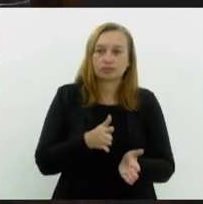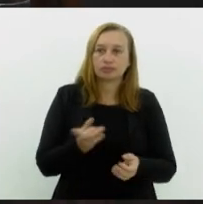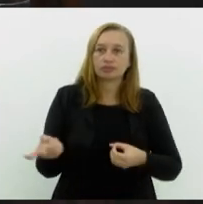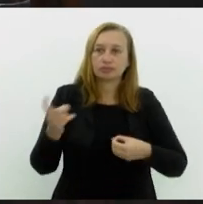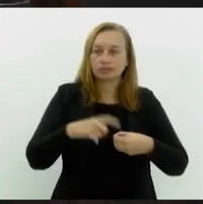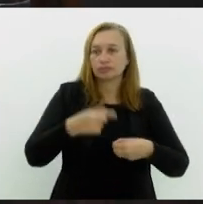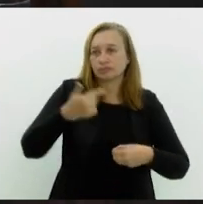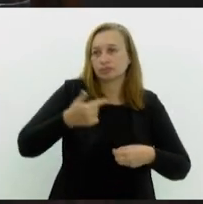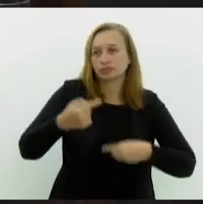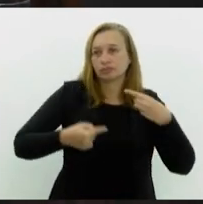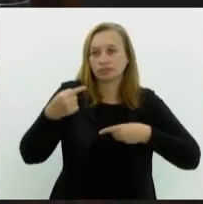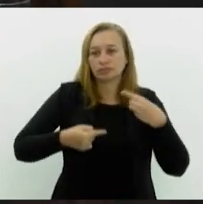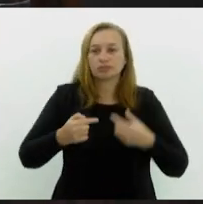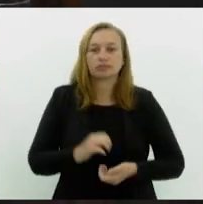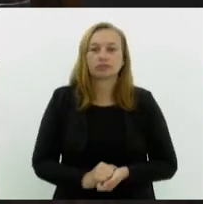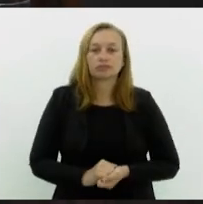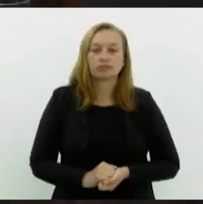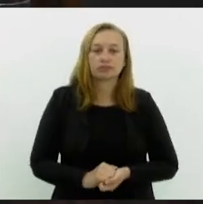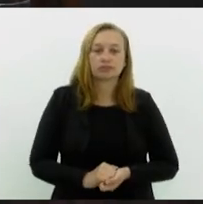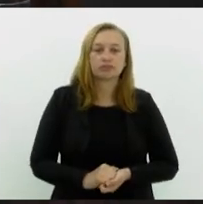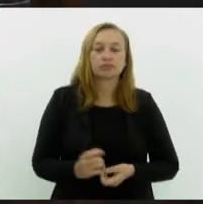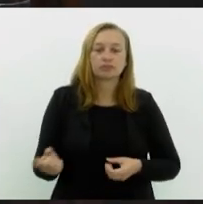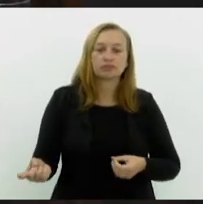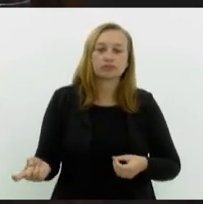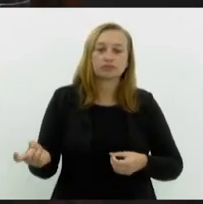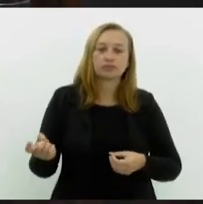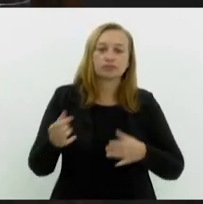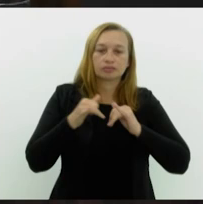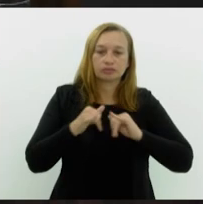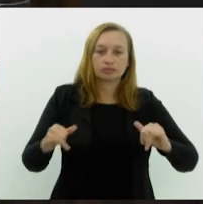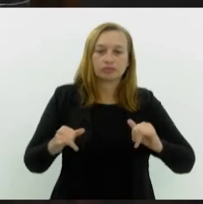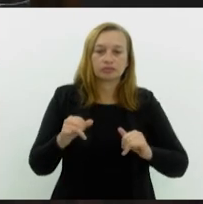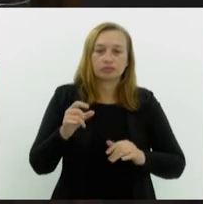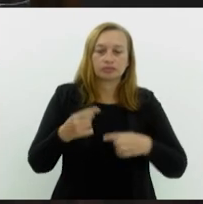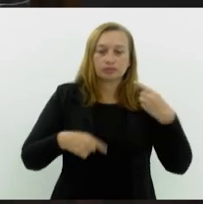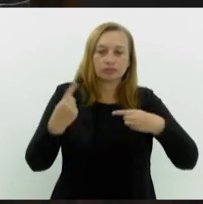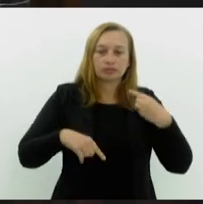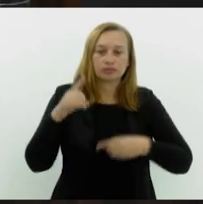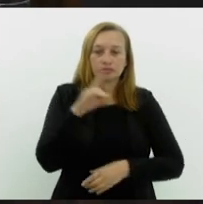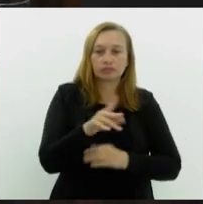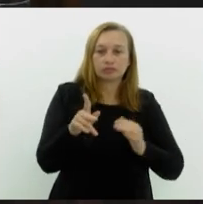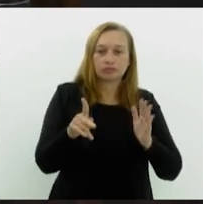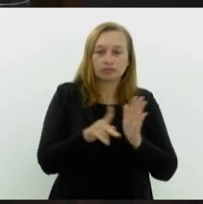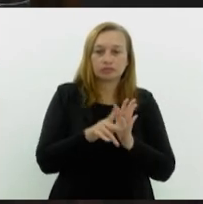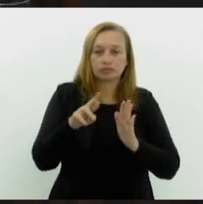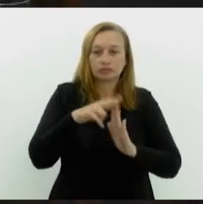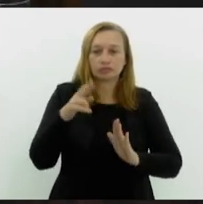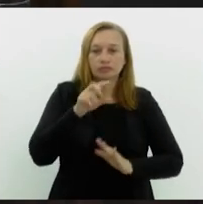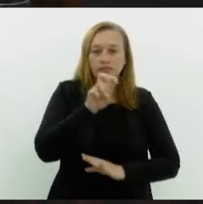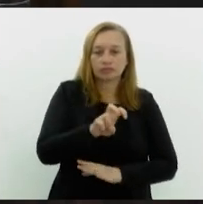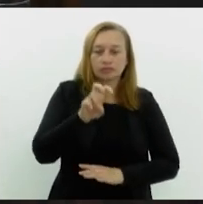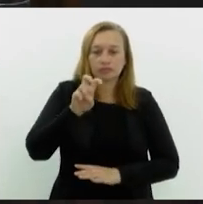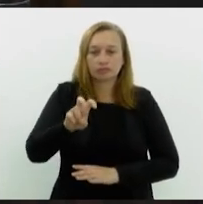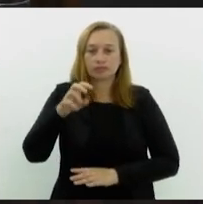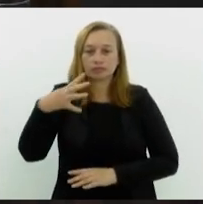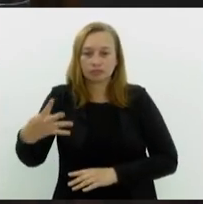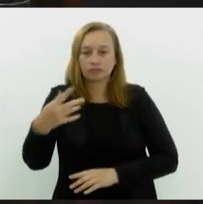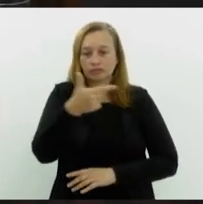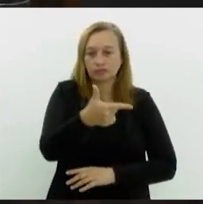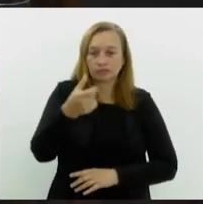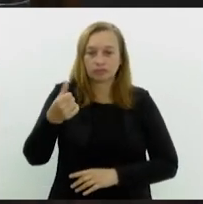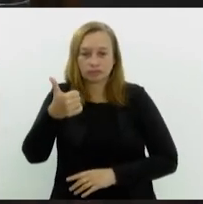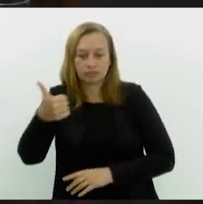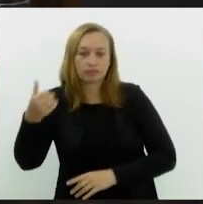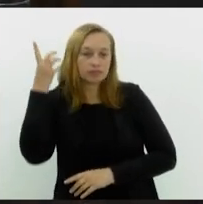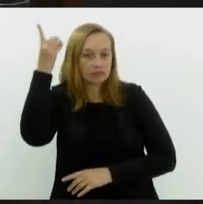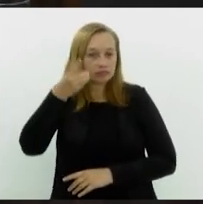vencido para a segunda discussão. Anuncio em discussão única, projeto de resolução número 554, de 2021, de